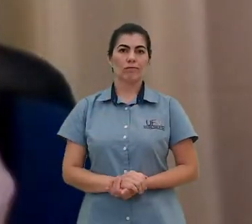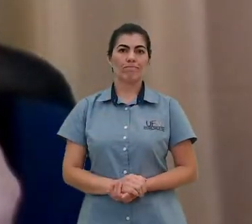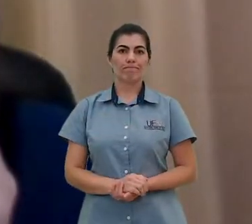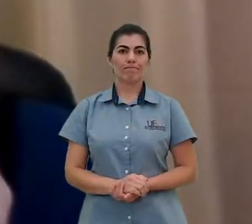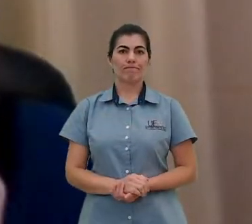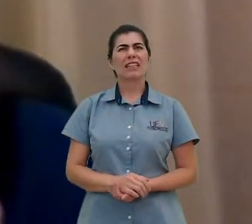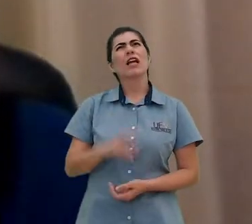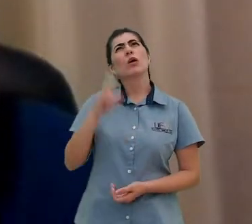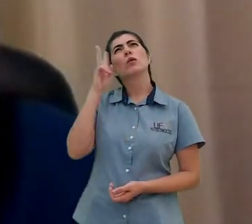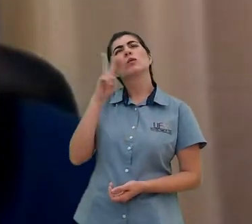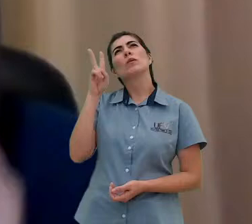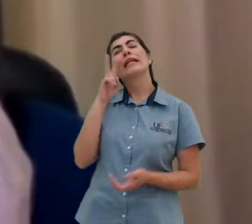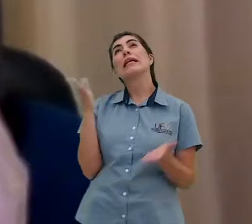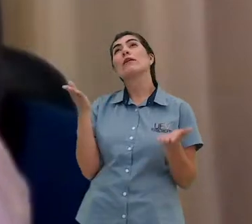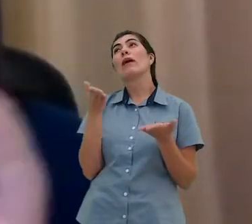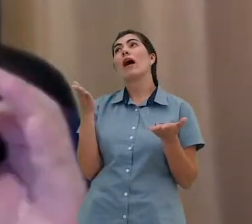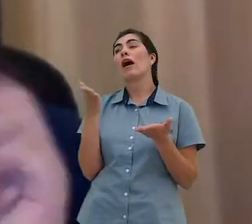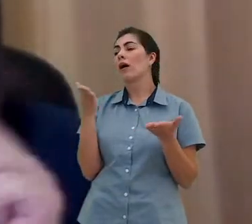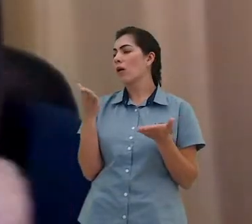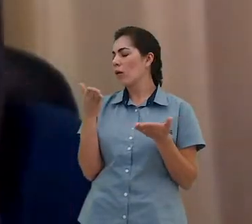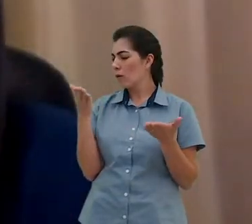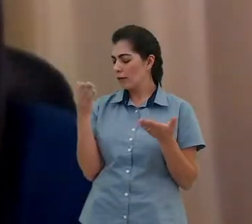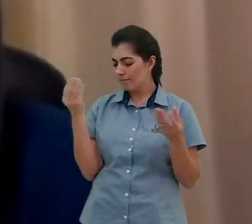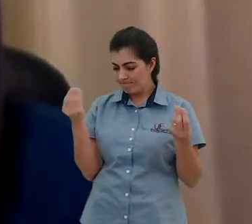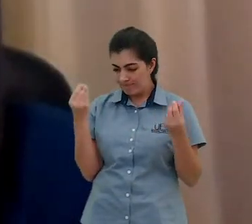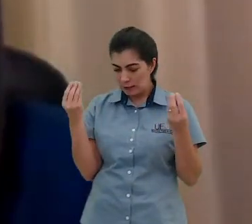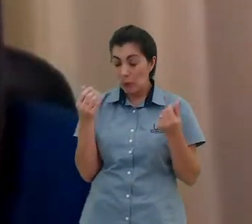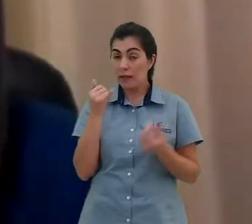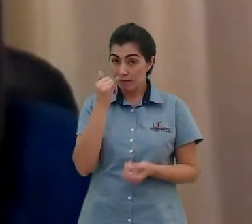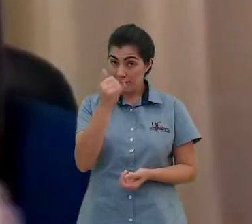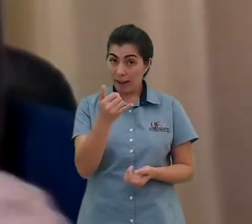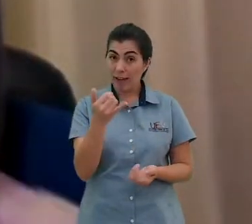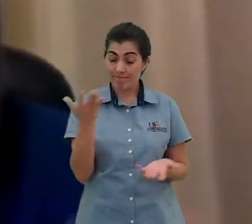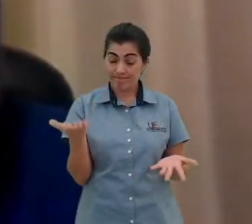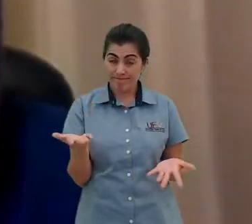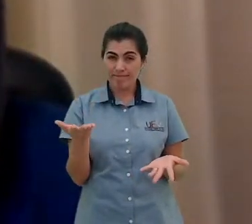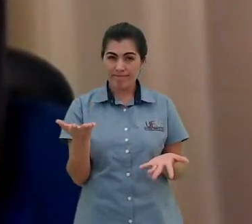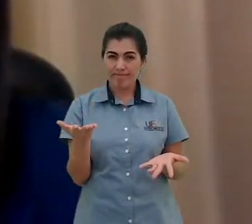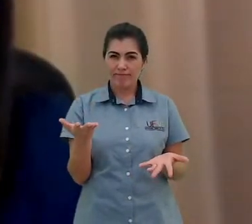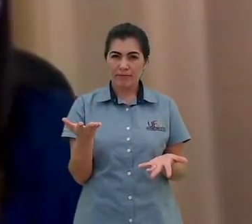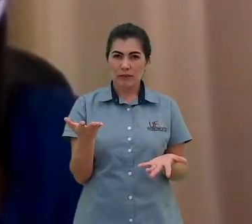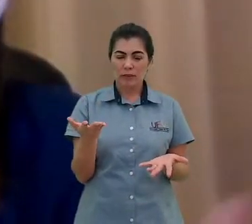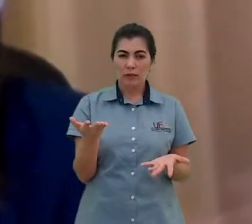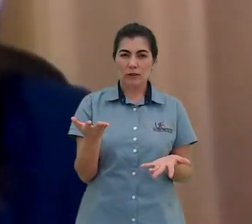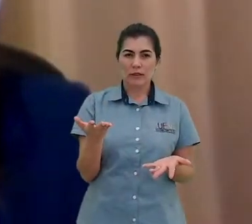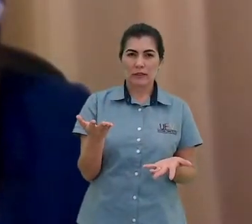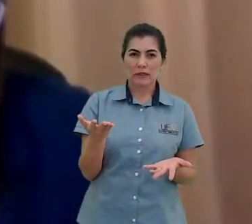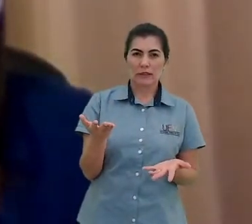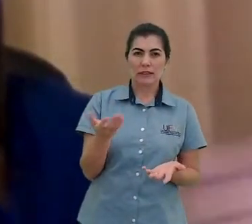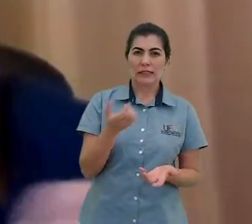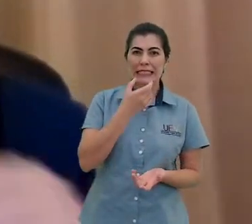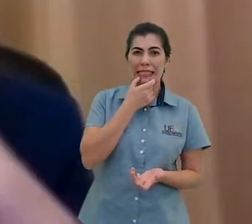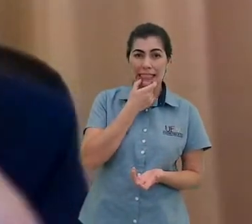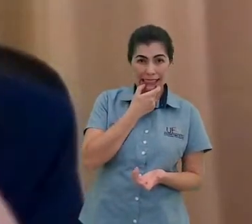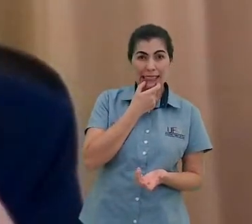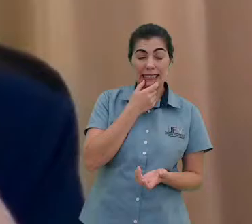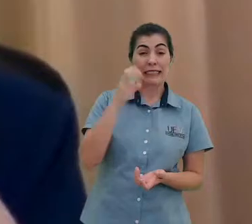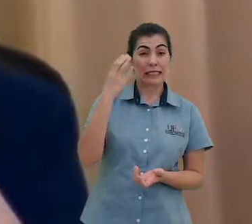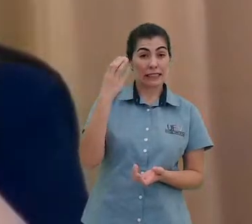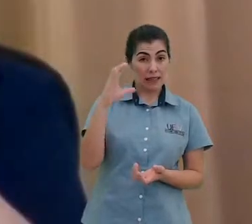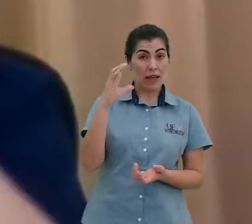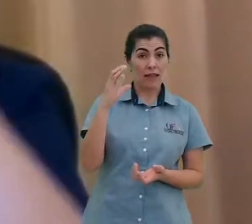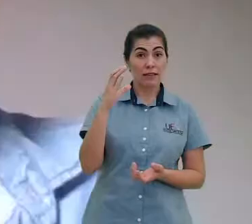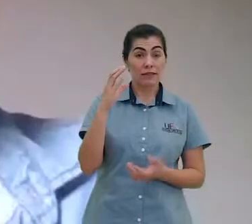Eu não me lembro agora do mote exato, eu queria lembrar para te falar, mas no MIT, que é a meca, não é, das ciências